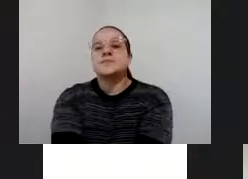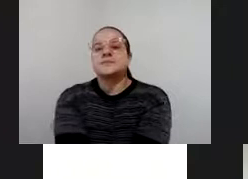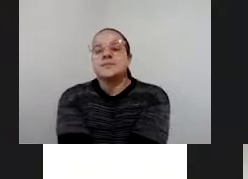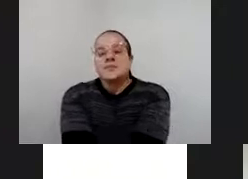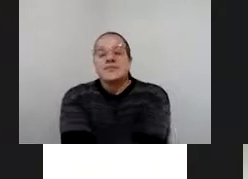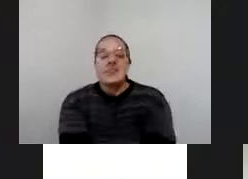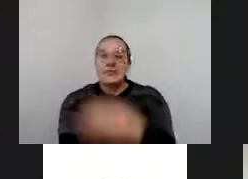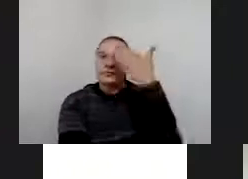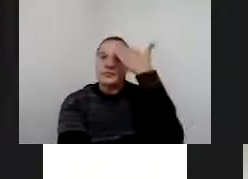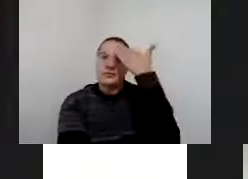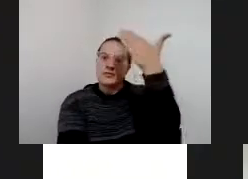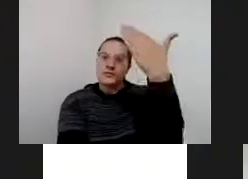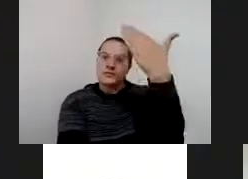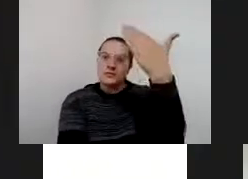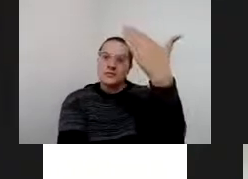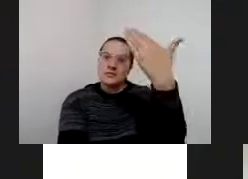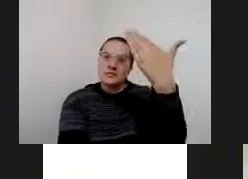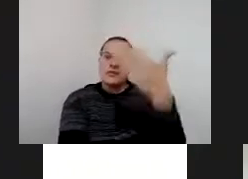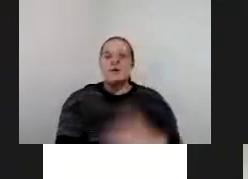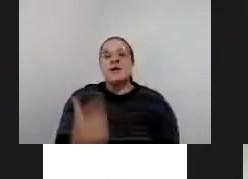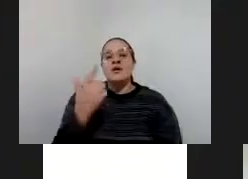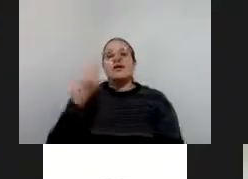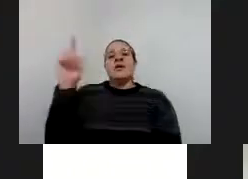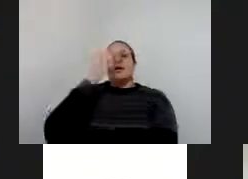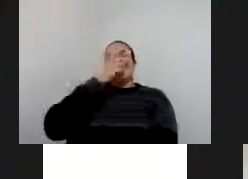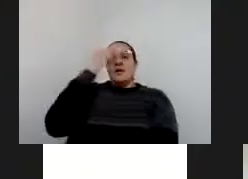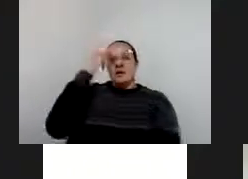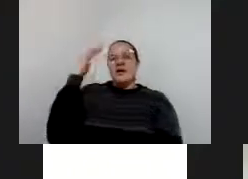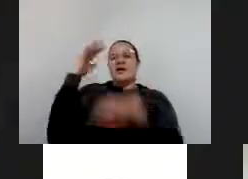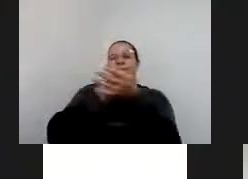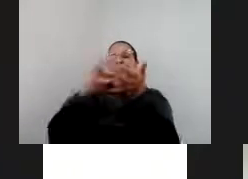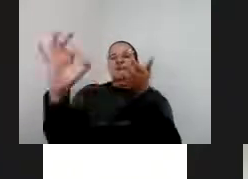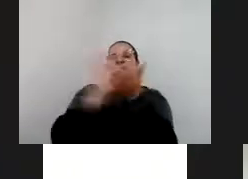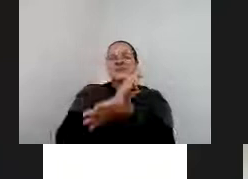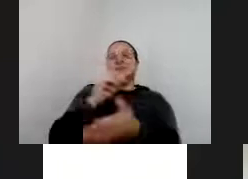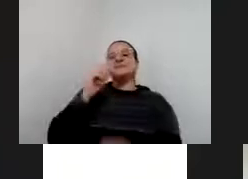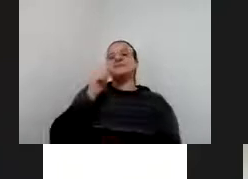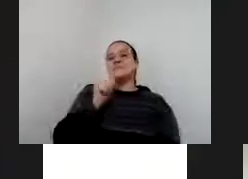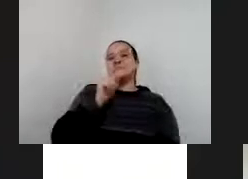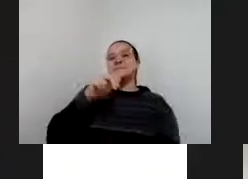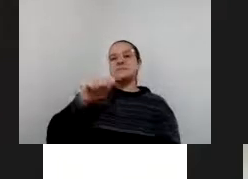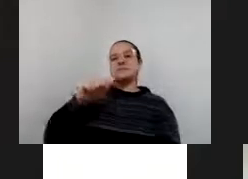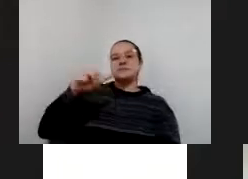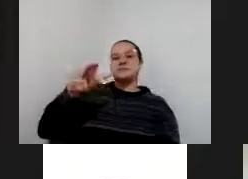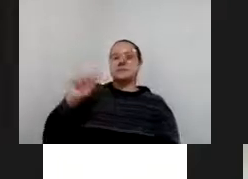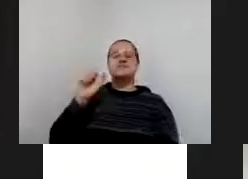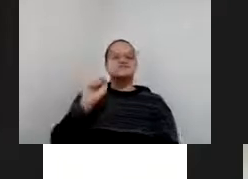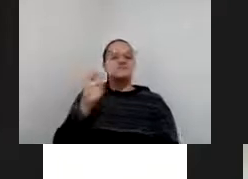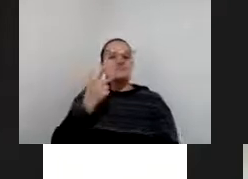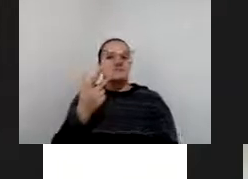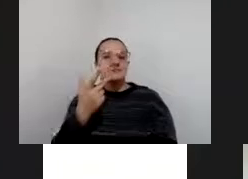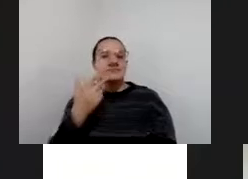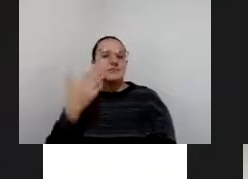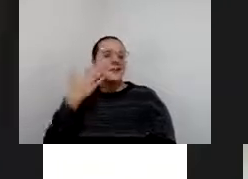Obrigada, Flávio. A próxima pessoa inscrita é a Ana Feminella. Ana, a palavra é sua. Obrigada por você estar aqui